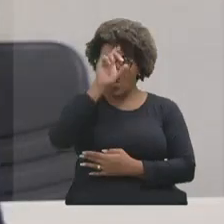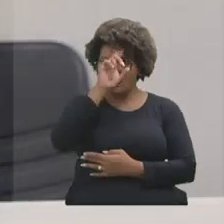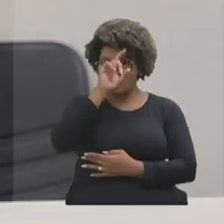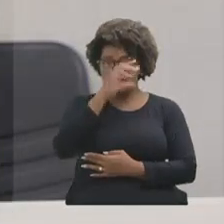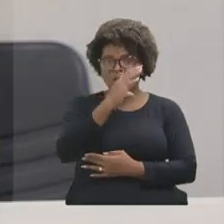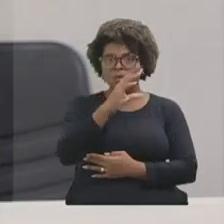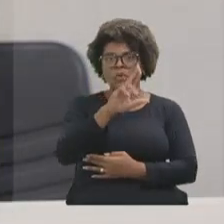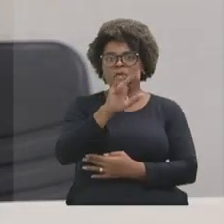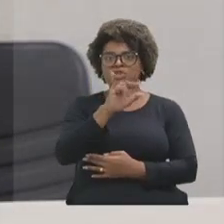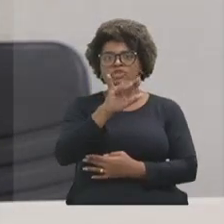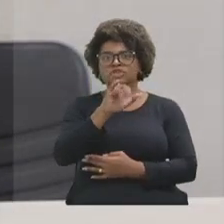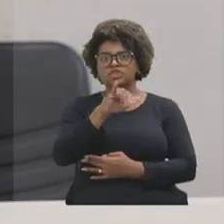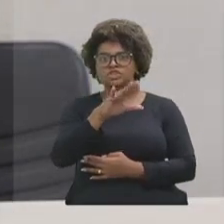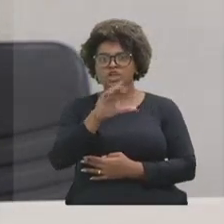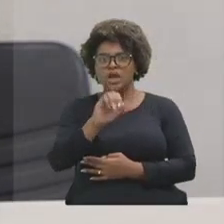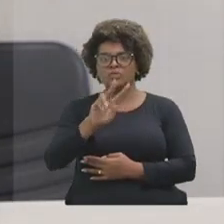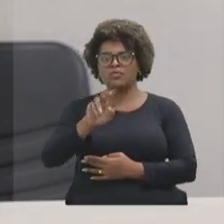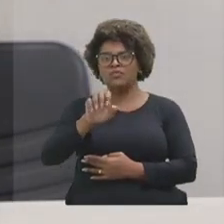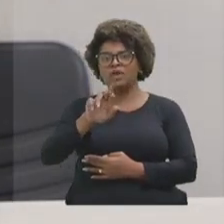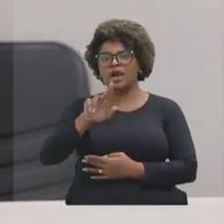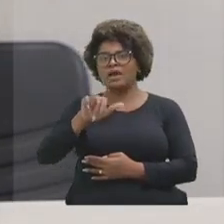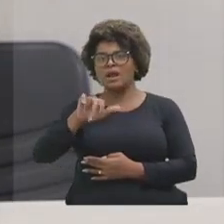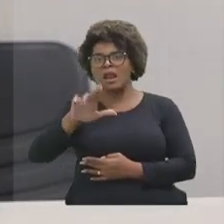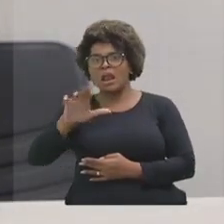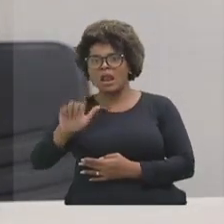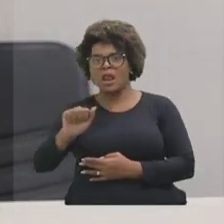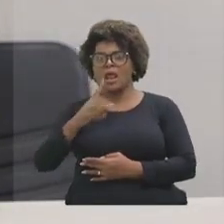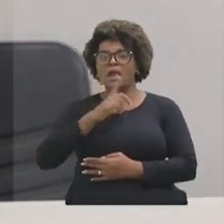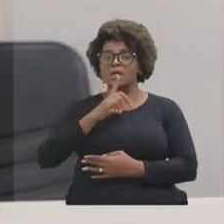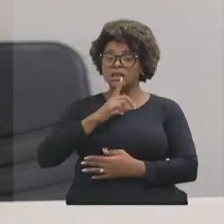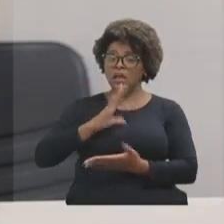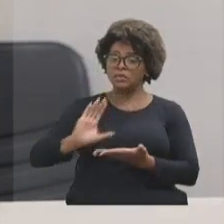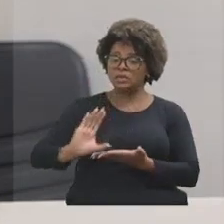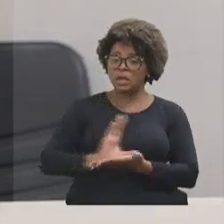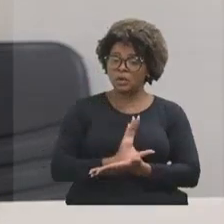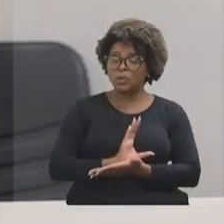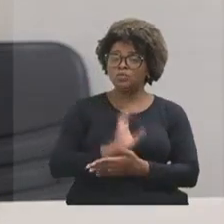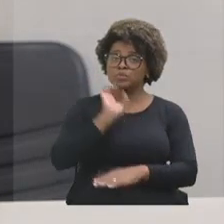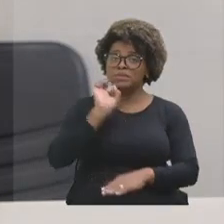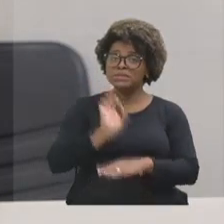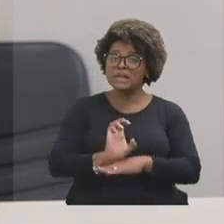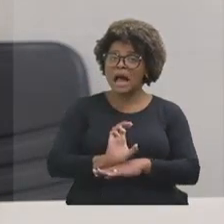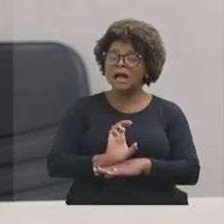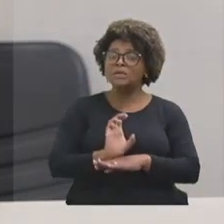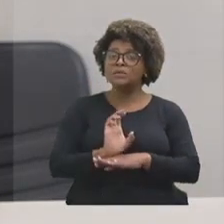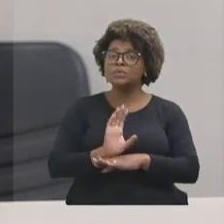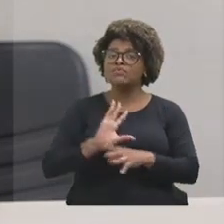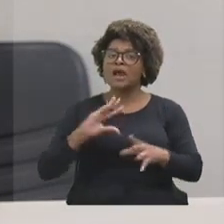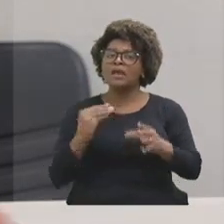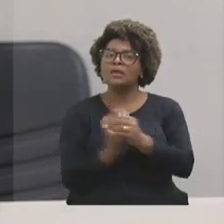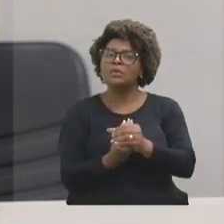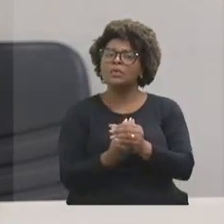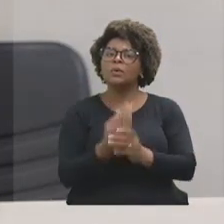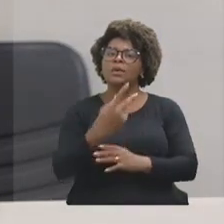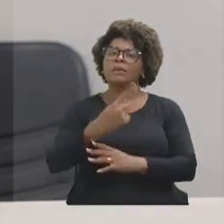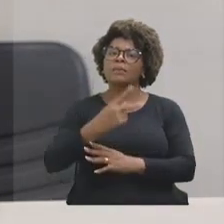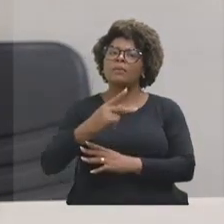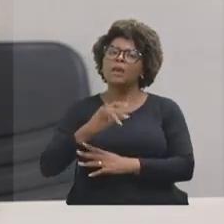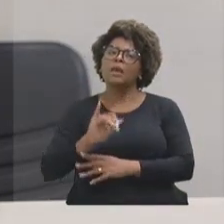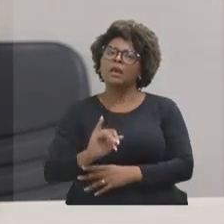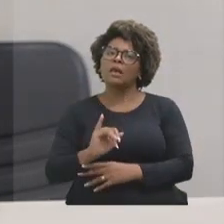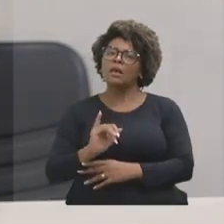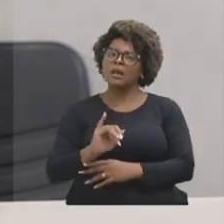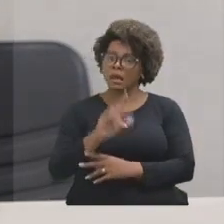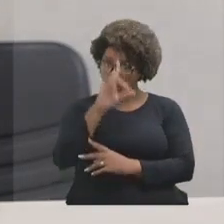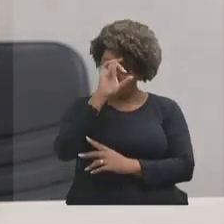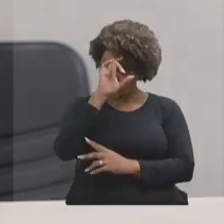grego Que conheça a ampliação do recurso que o estado vai colocar dentro da PPI provavelmente os hospitais vão ter que se dedicar ainda mais